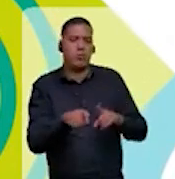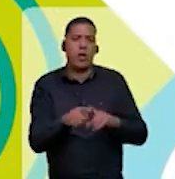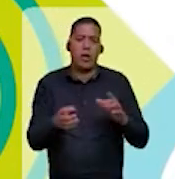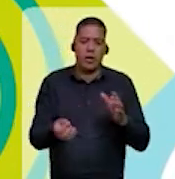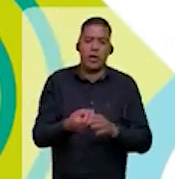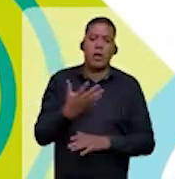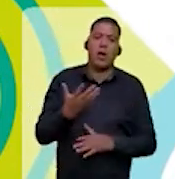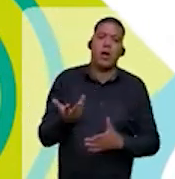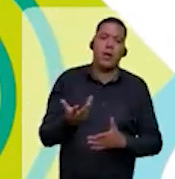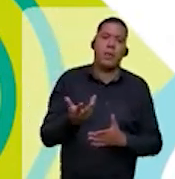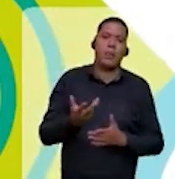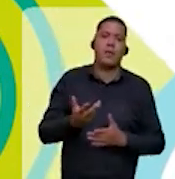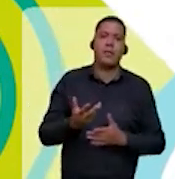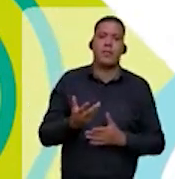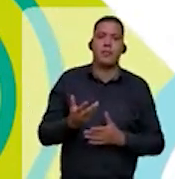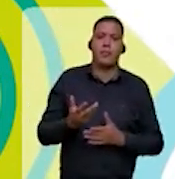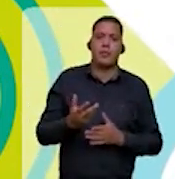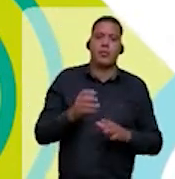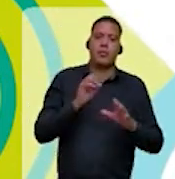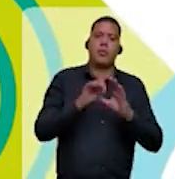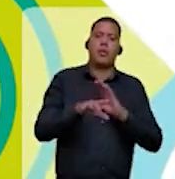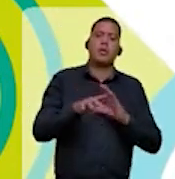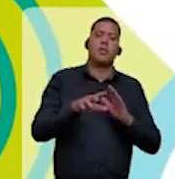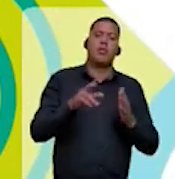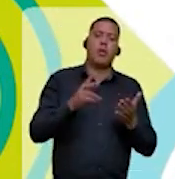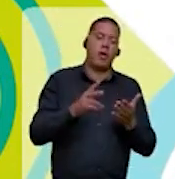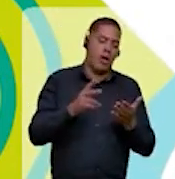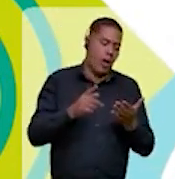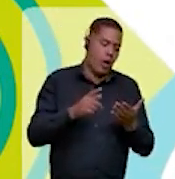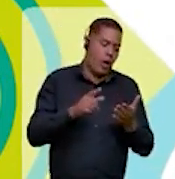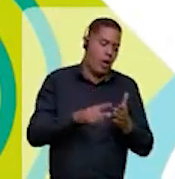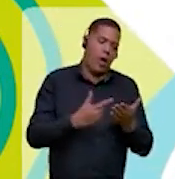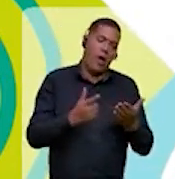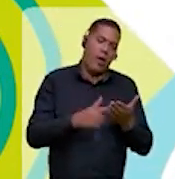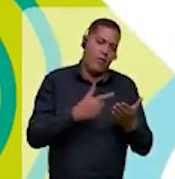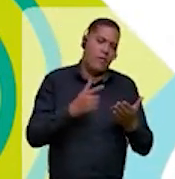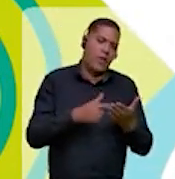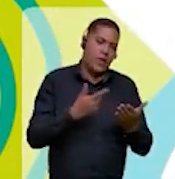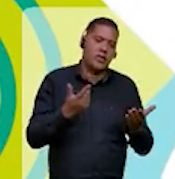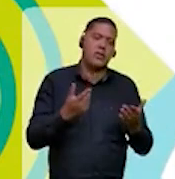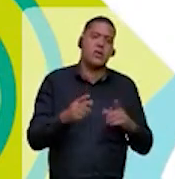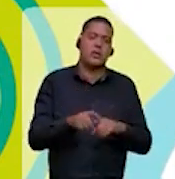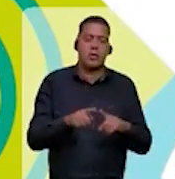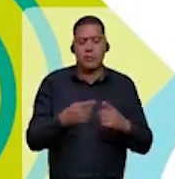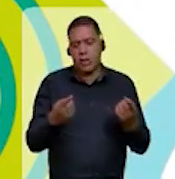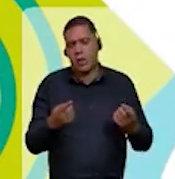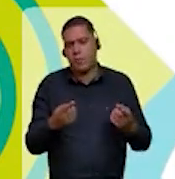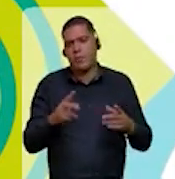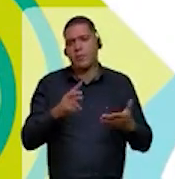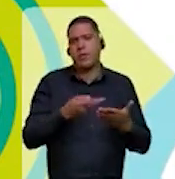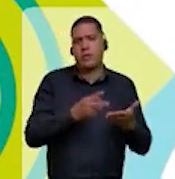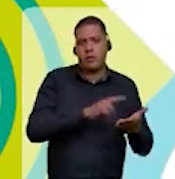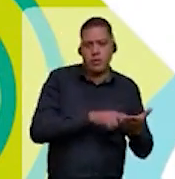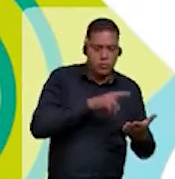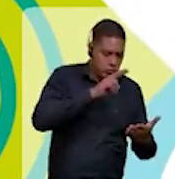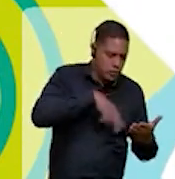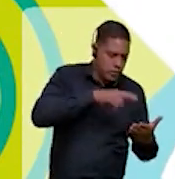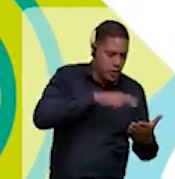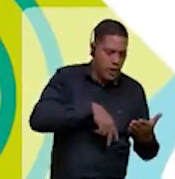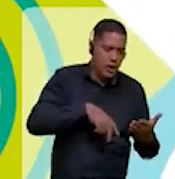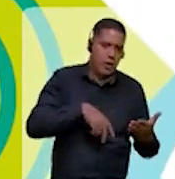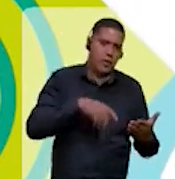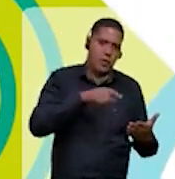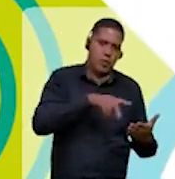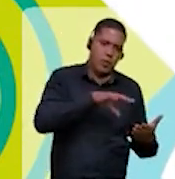de colóquios é publicação de revista e desenvolvimento de projetos de tradução literária como língua